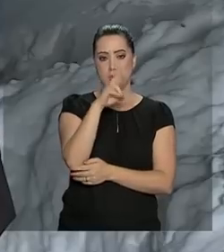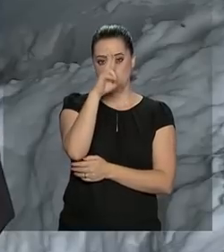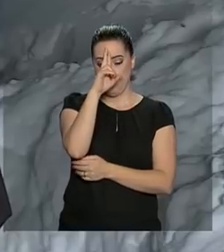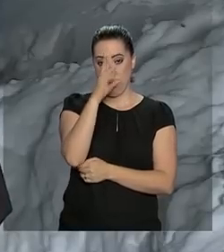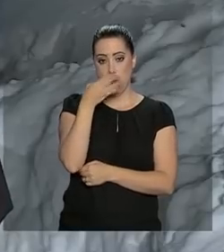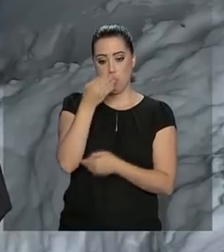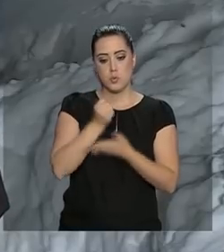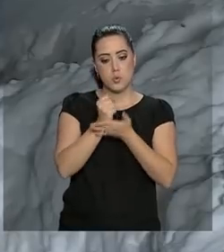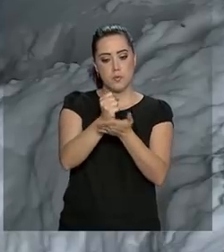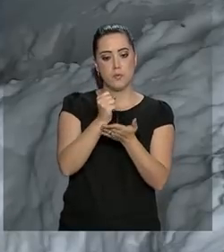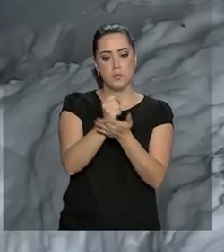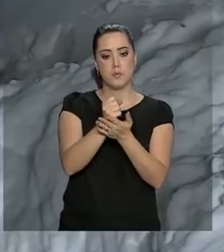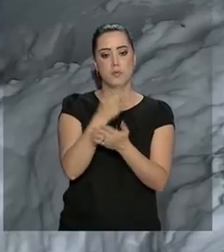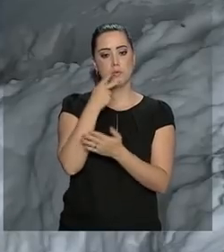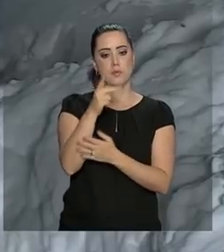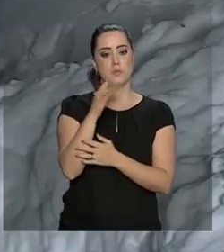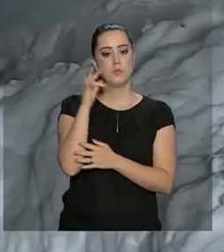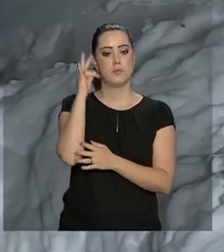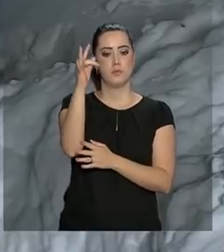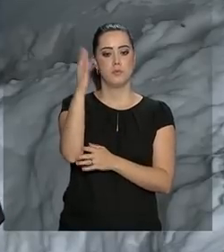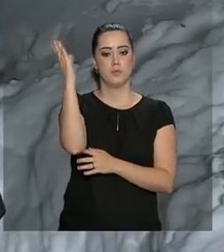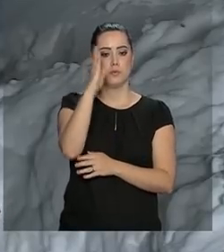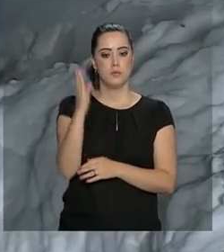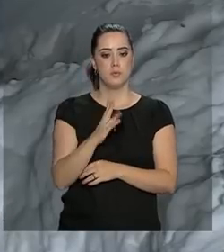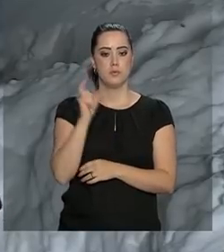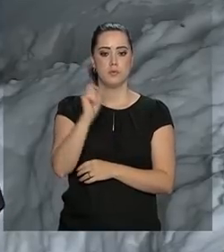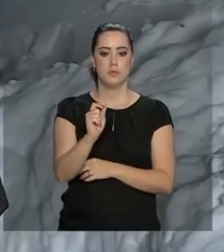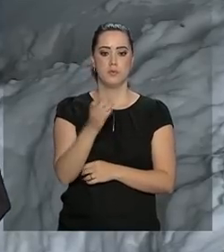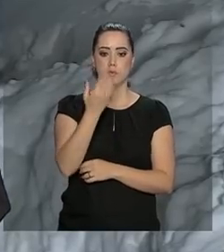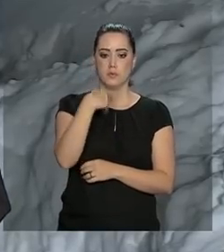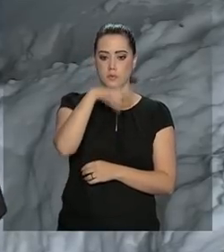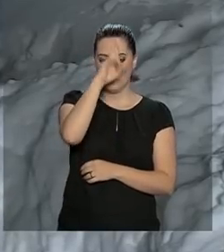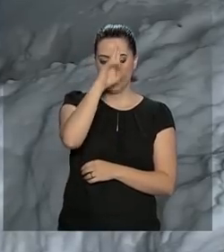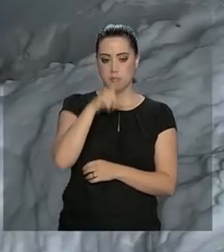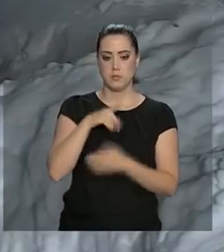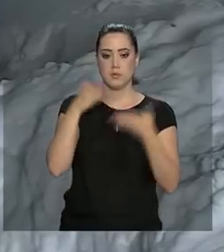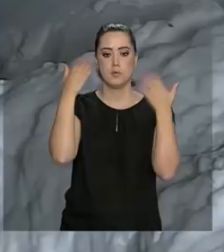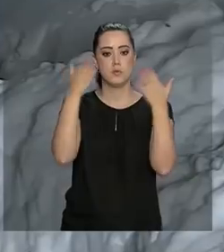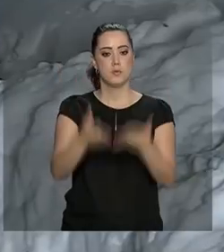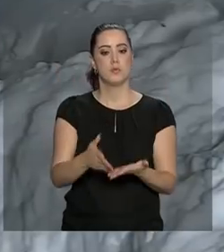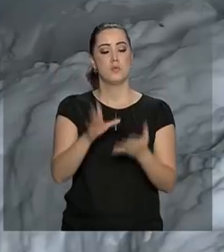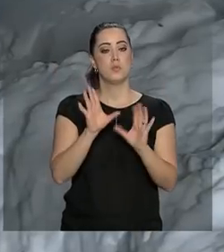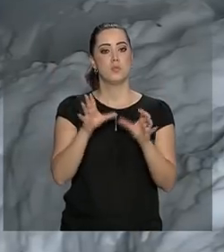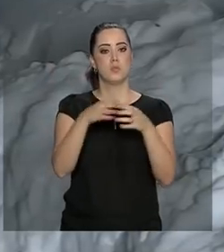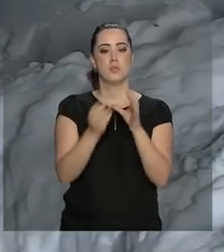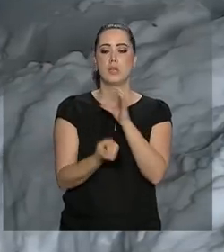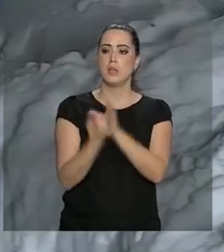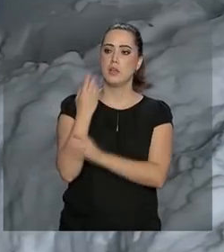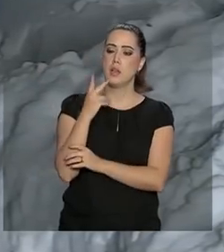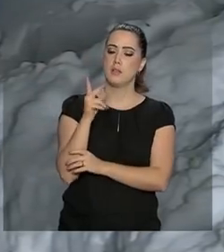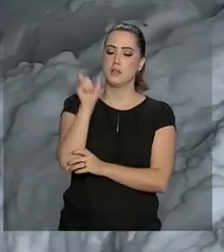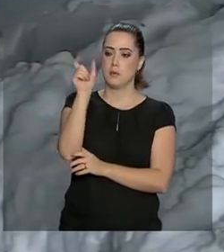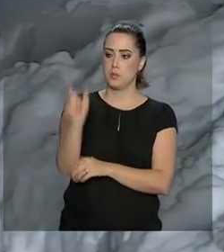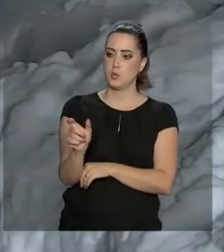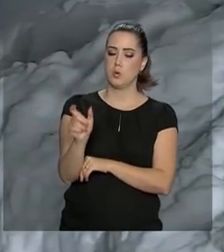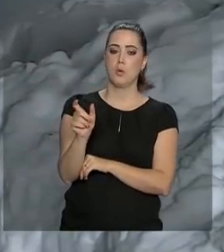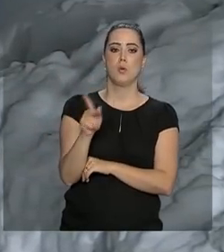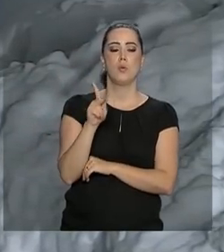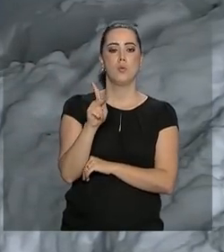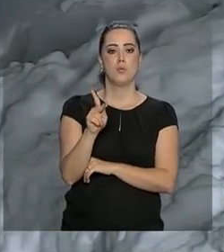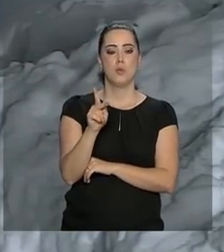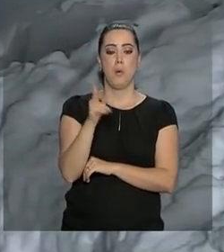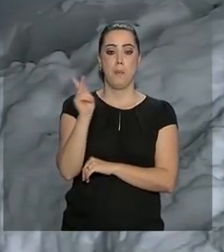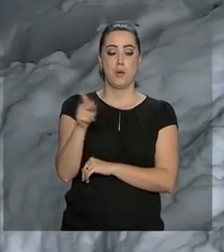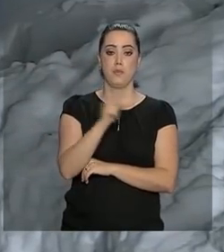oferecido para falar sobre o futuro do Brasil. Esse almoço contou com a participação do fundador do Fórum Econômico Mundial,